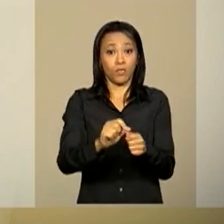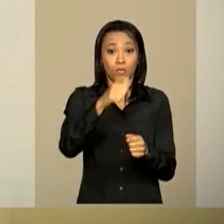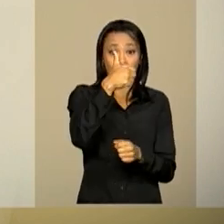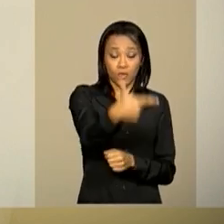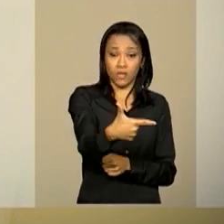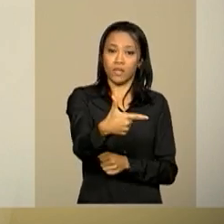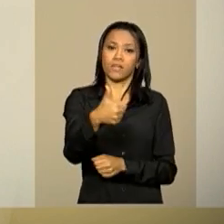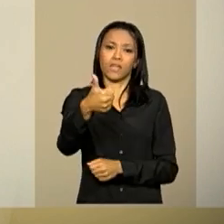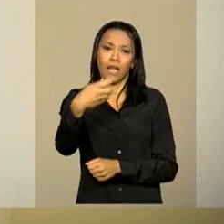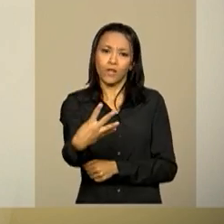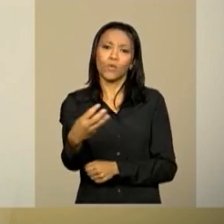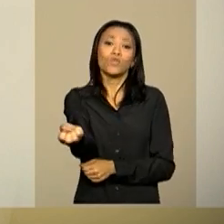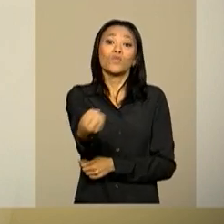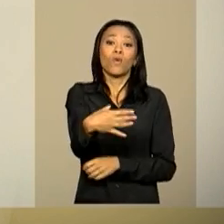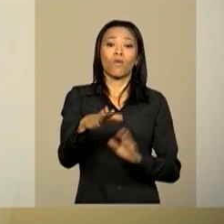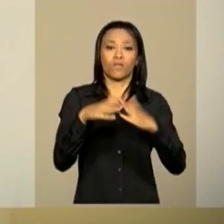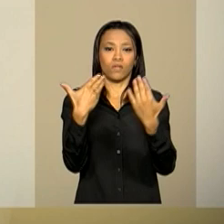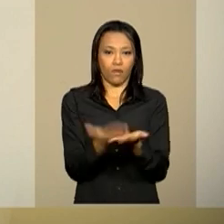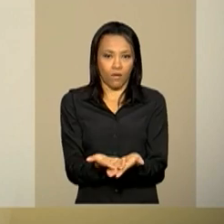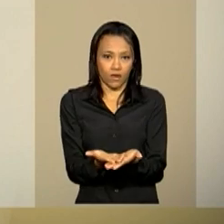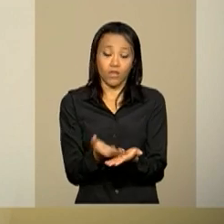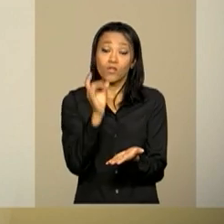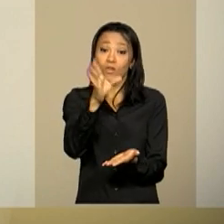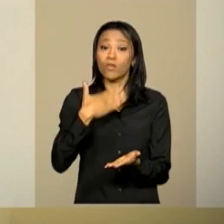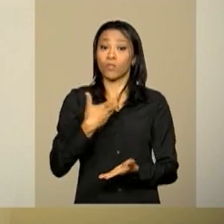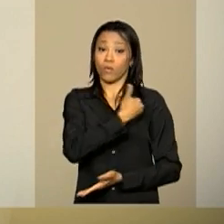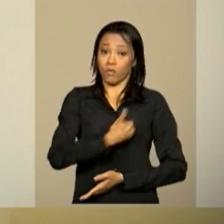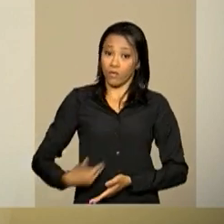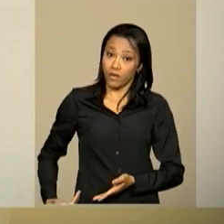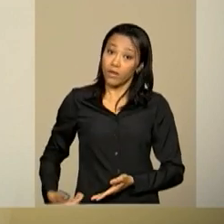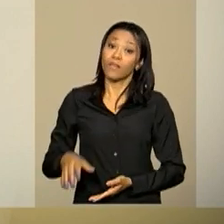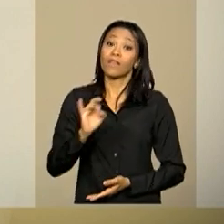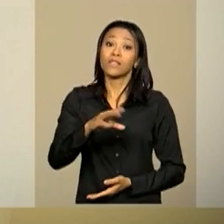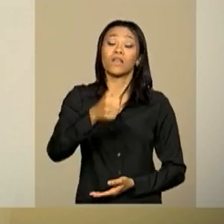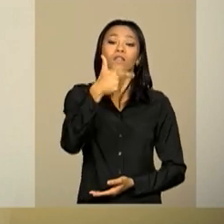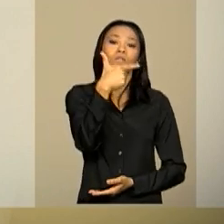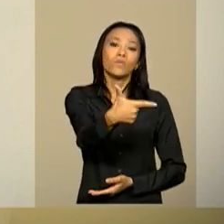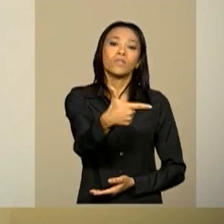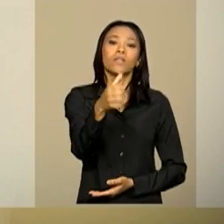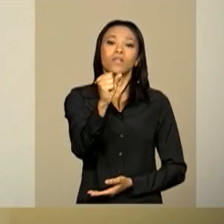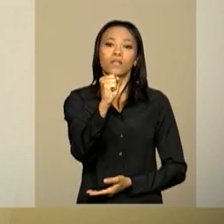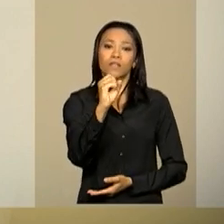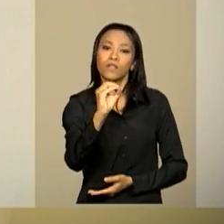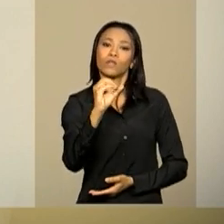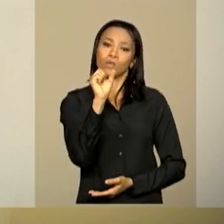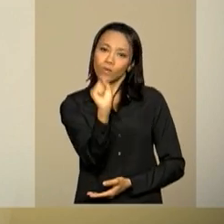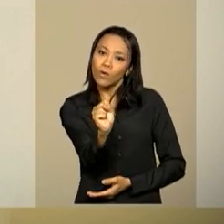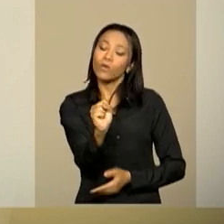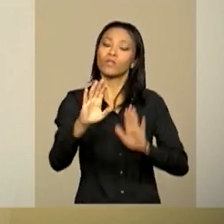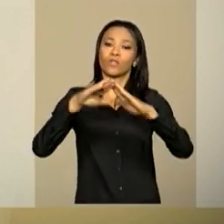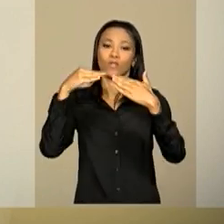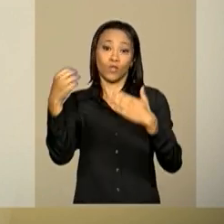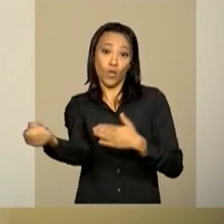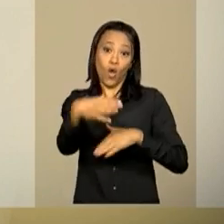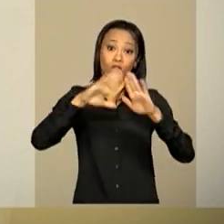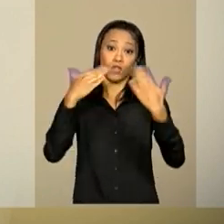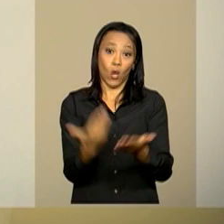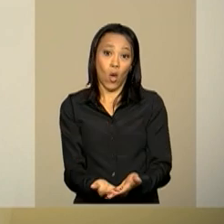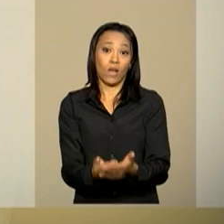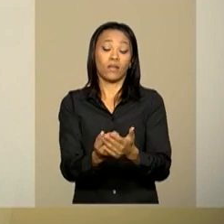214 novas escolas só no meu governo serão 208 novas escolas técnicas